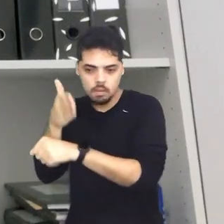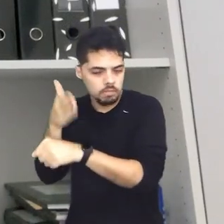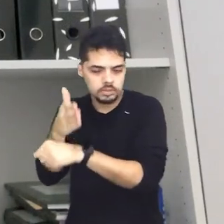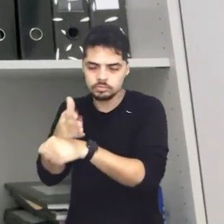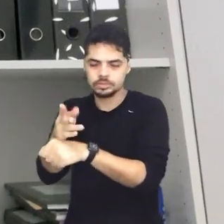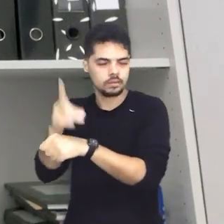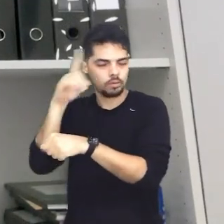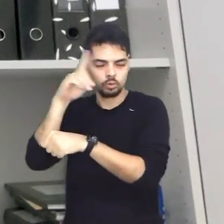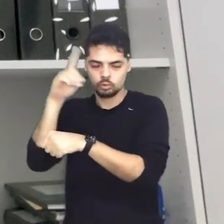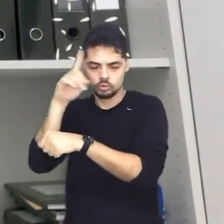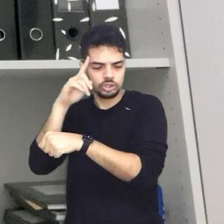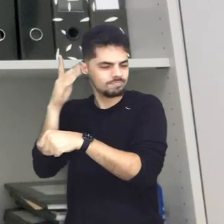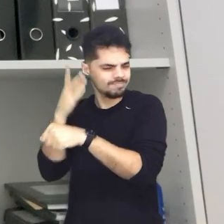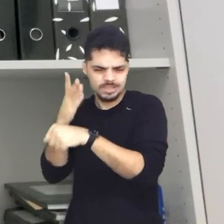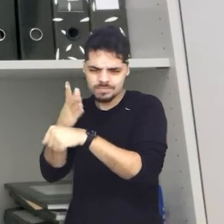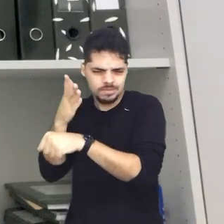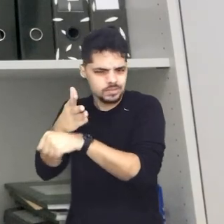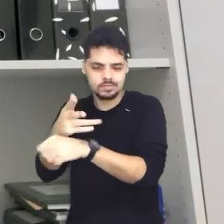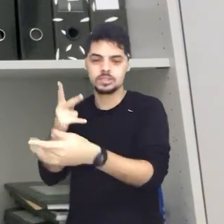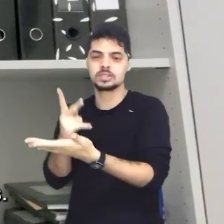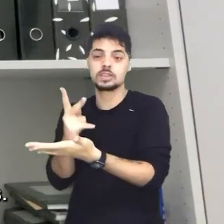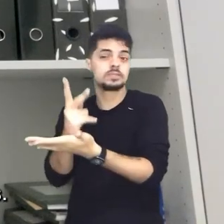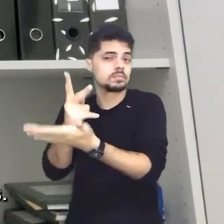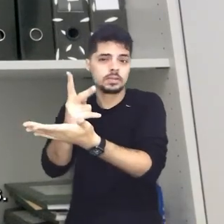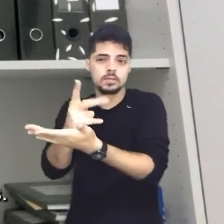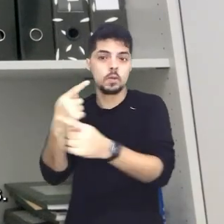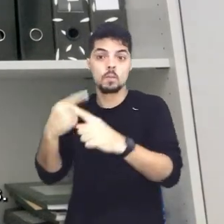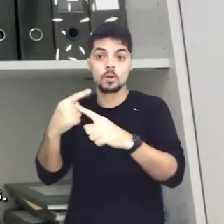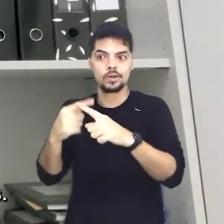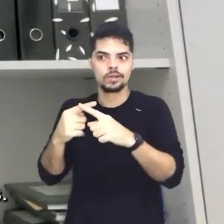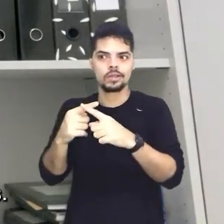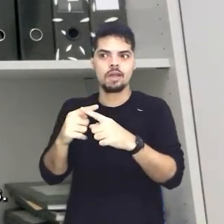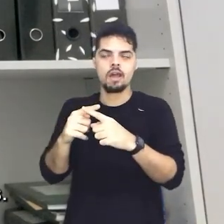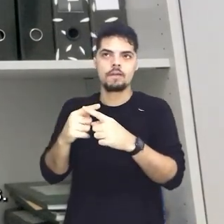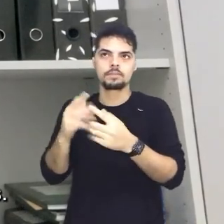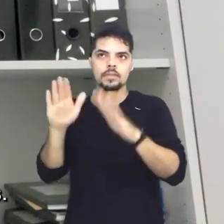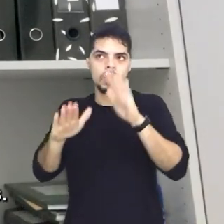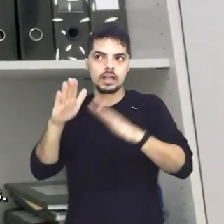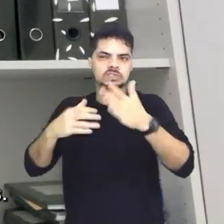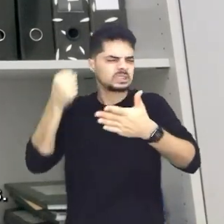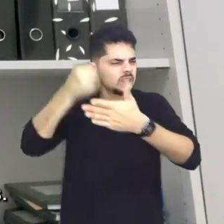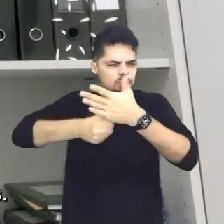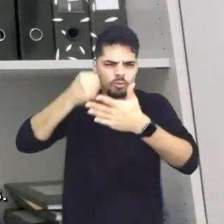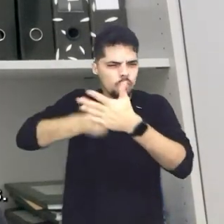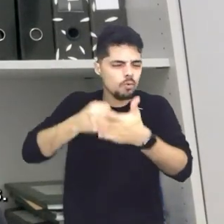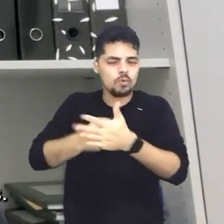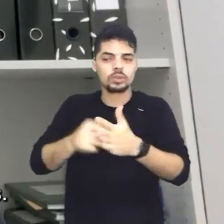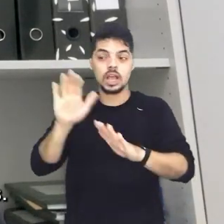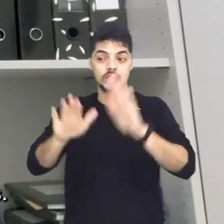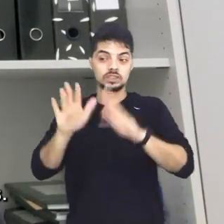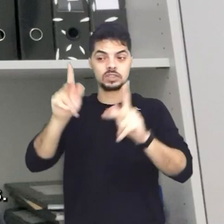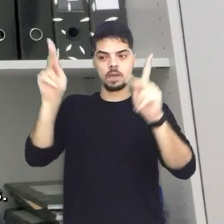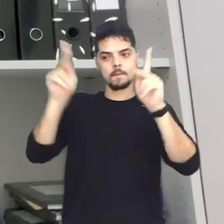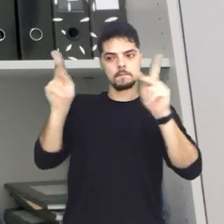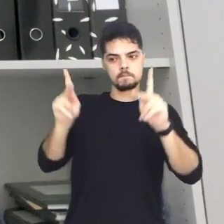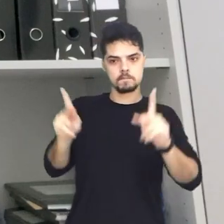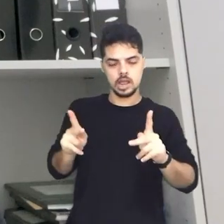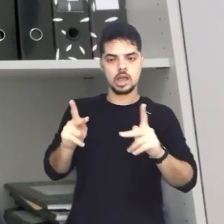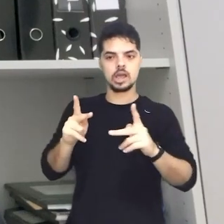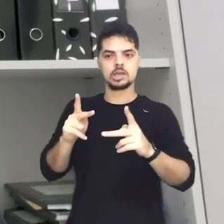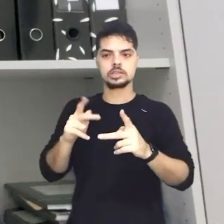forma violenta, outros de forma pacífica, mas uma coisa é certa, eles participaram ativamente dessas